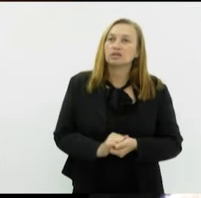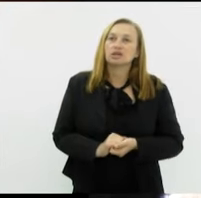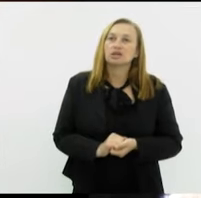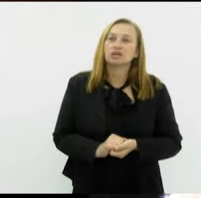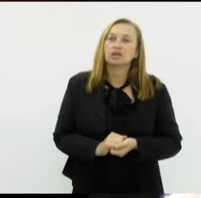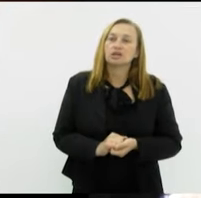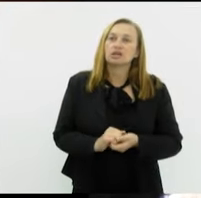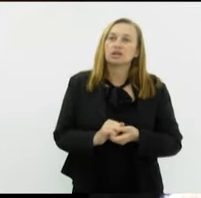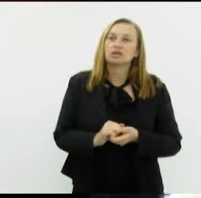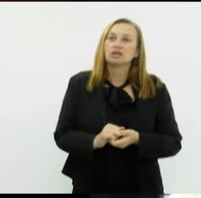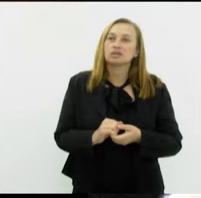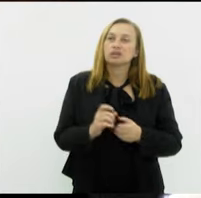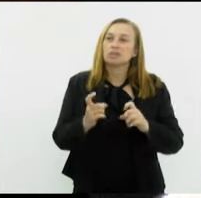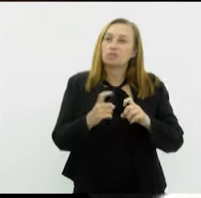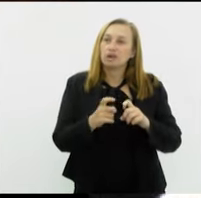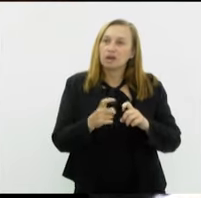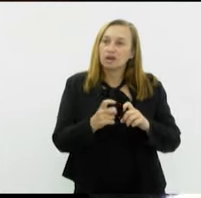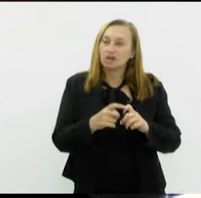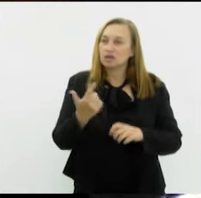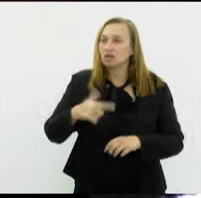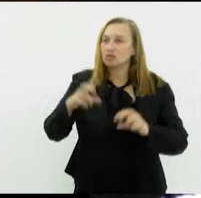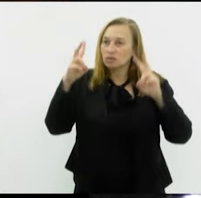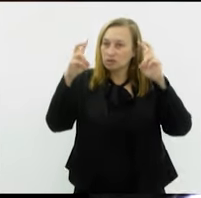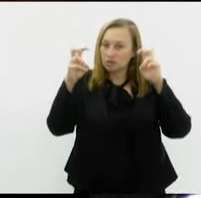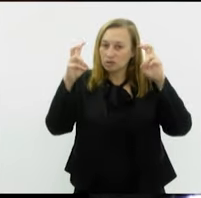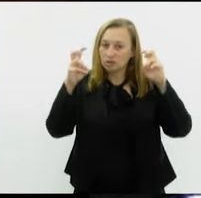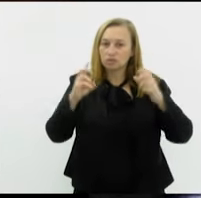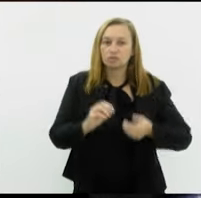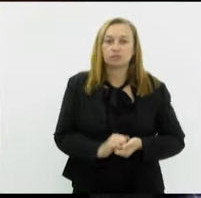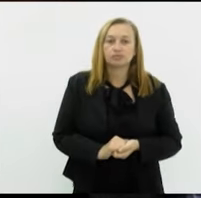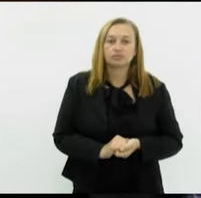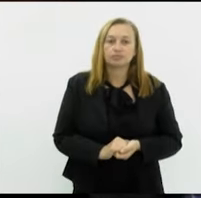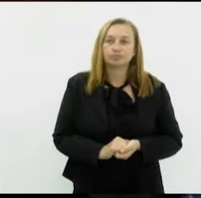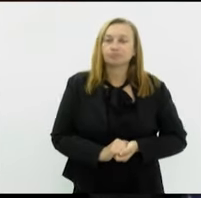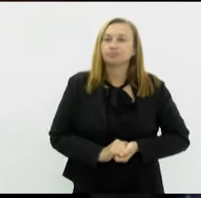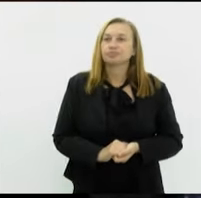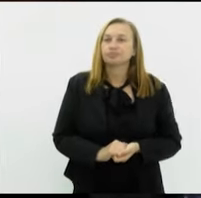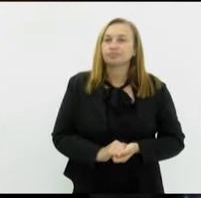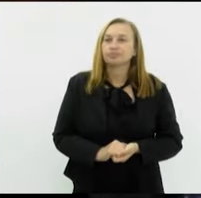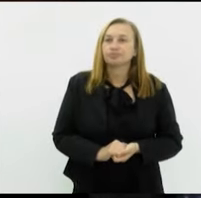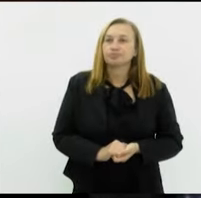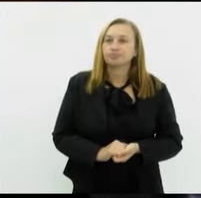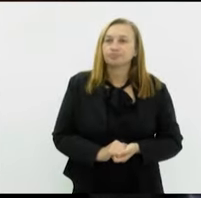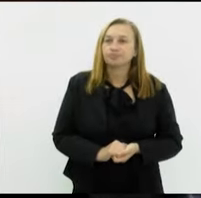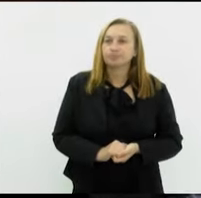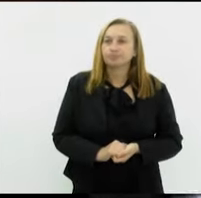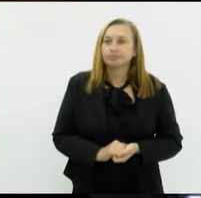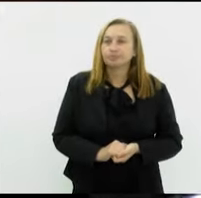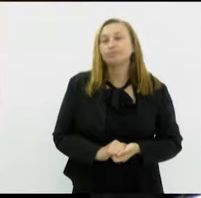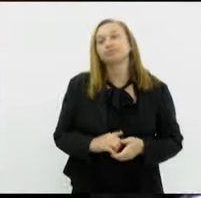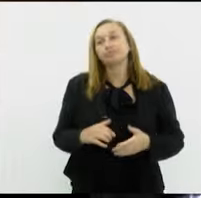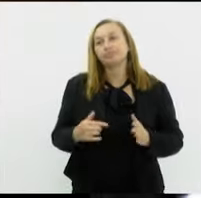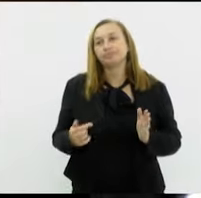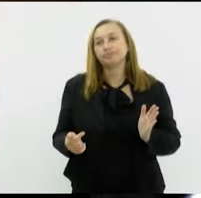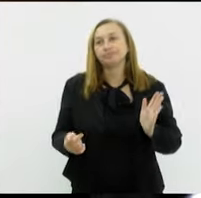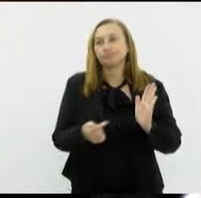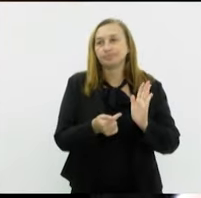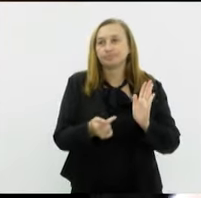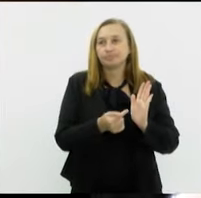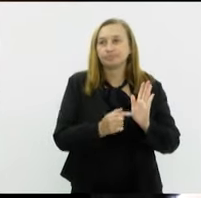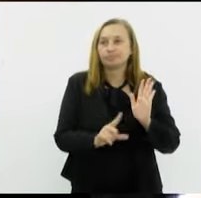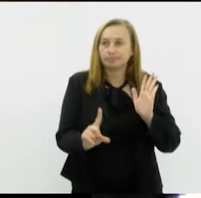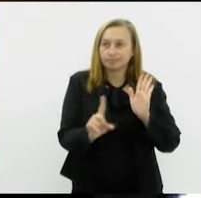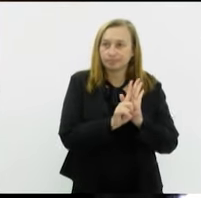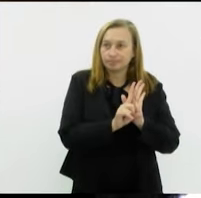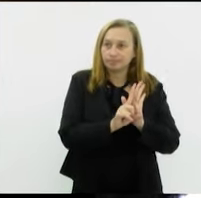médica, dentre outros procedimentos e ações correlatos ou afins. Então, aqui está a lei que